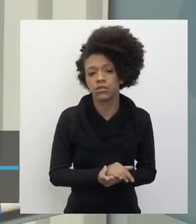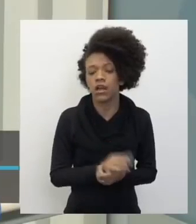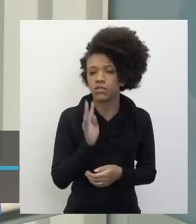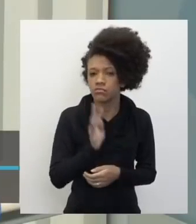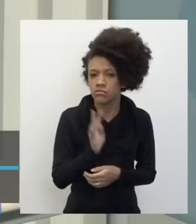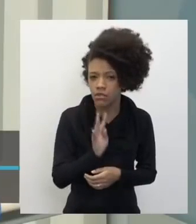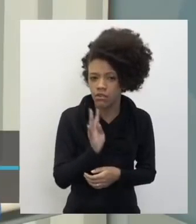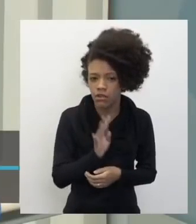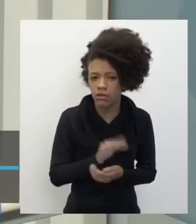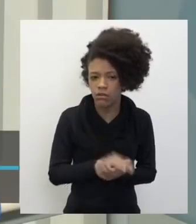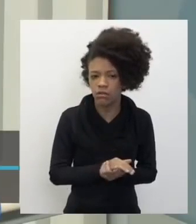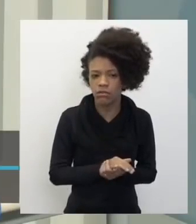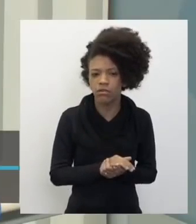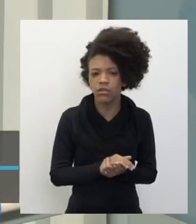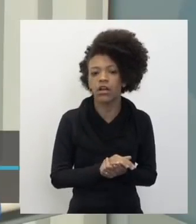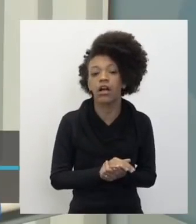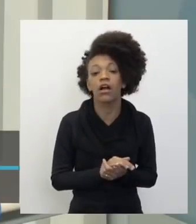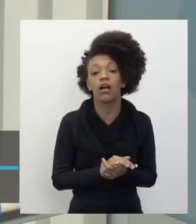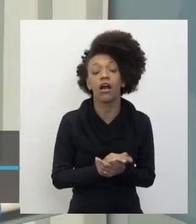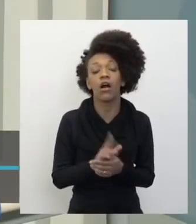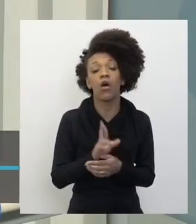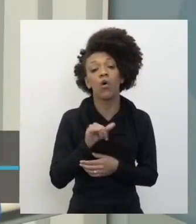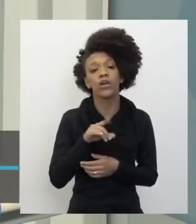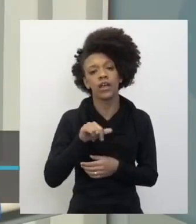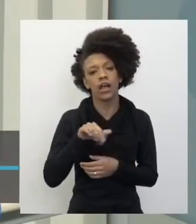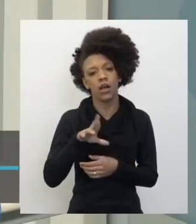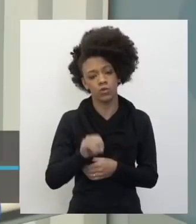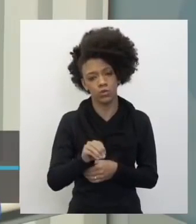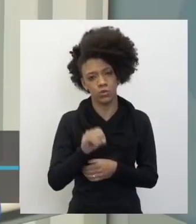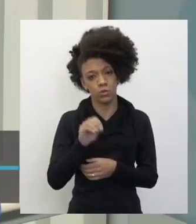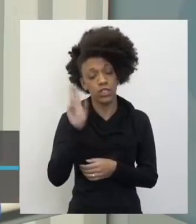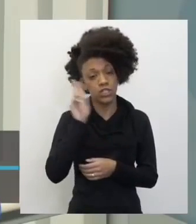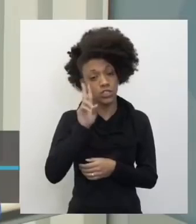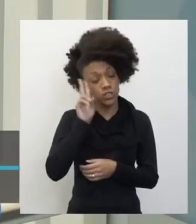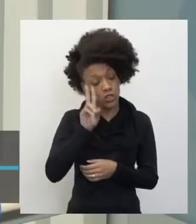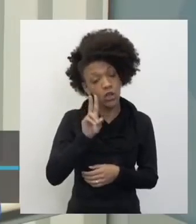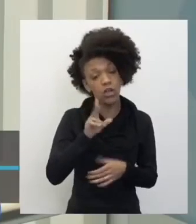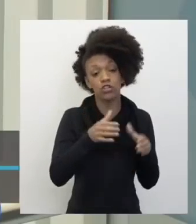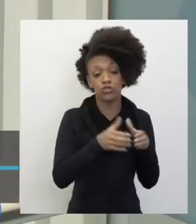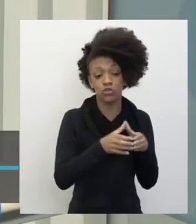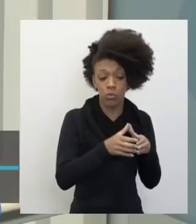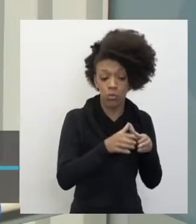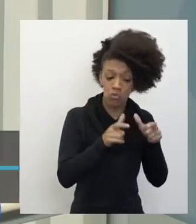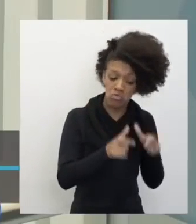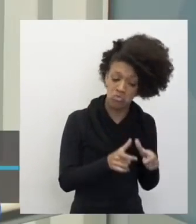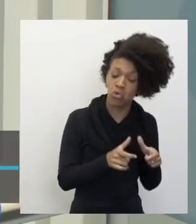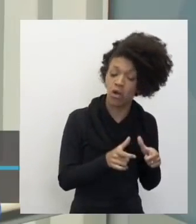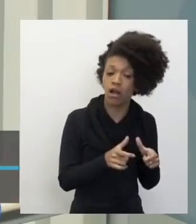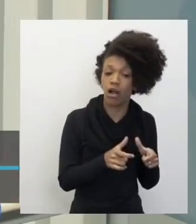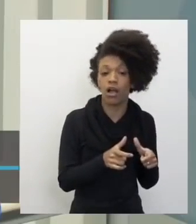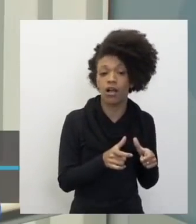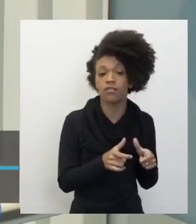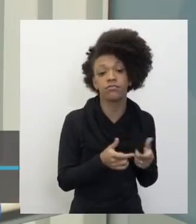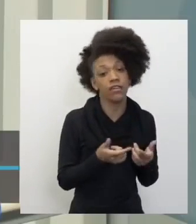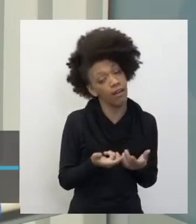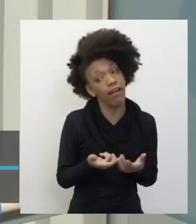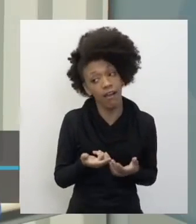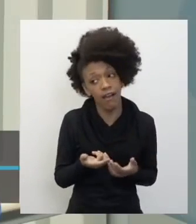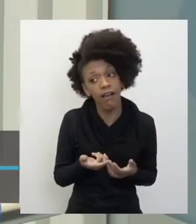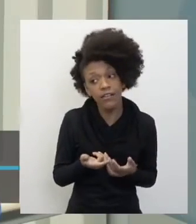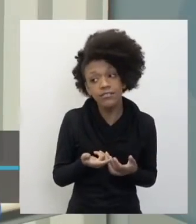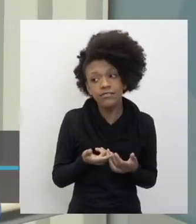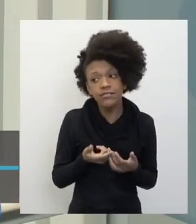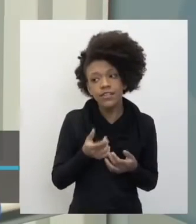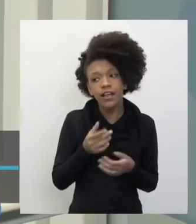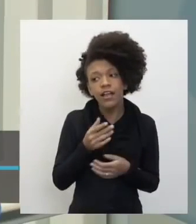legal, que a pessoa colocou... história, o Ronaldo, história de um povo de um certo lugar. De certa forma, ele